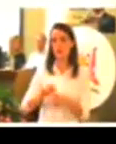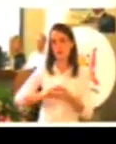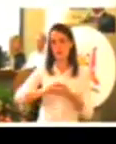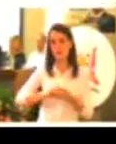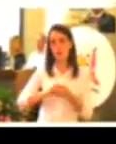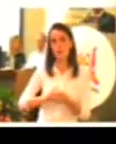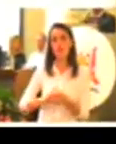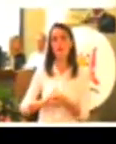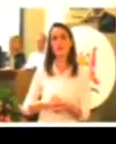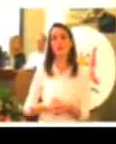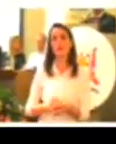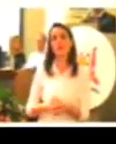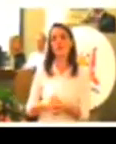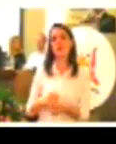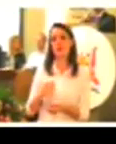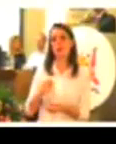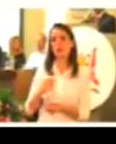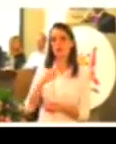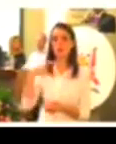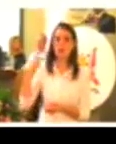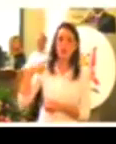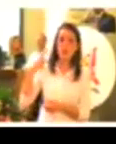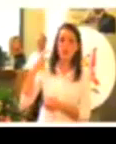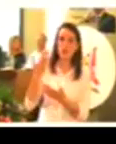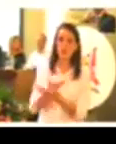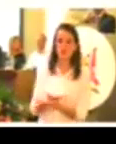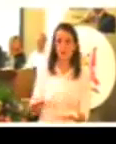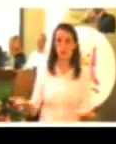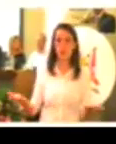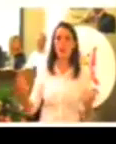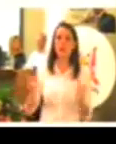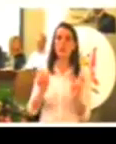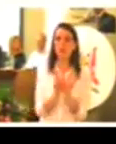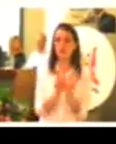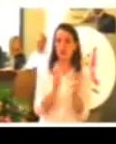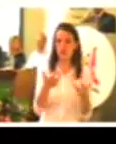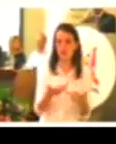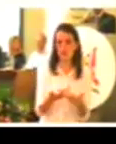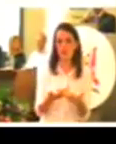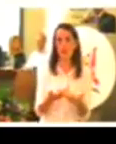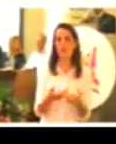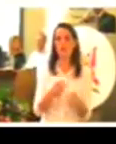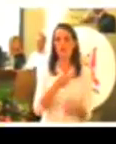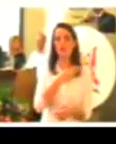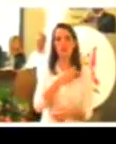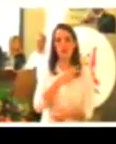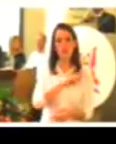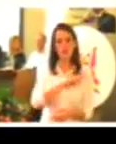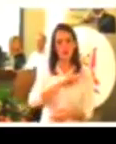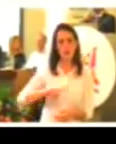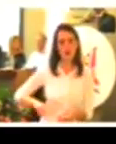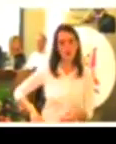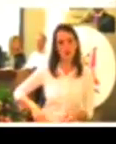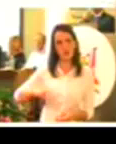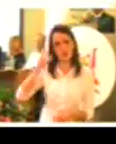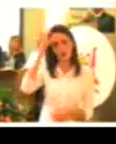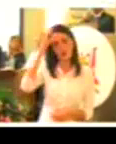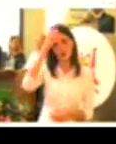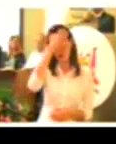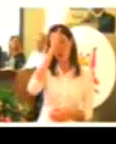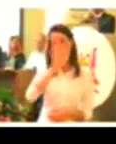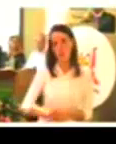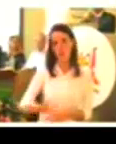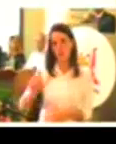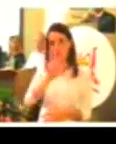Cumprimento ainda os senhores vereadores das câmaras municipais de Criciúma e